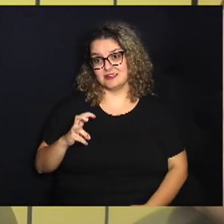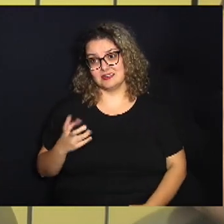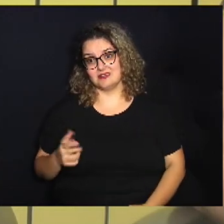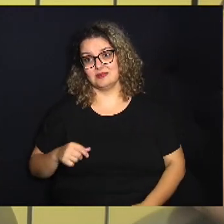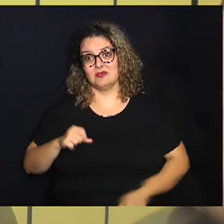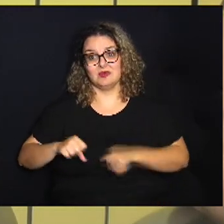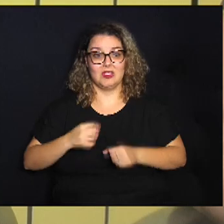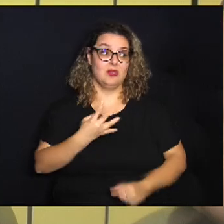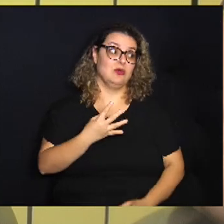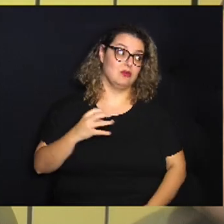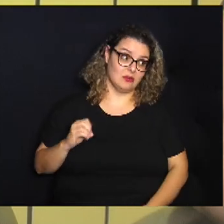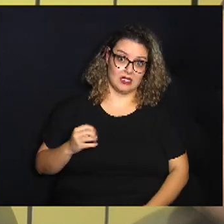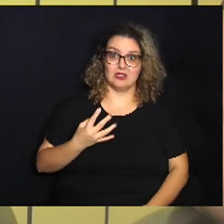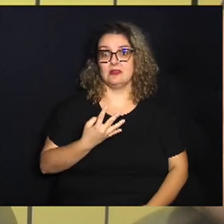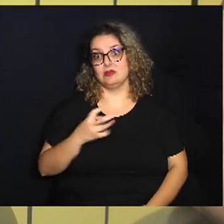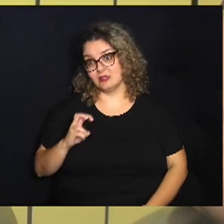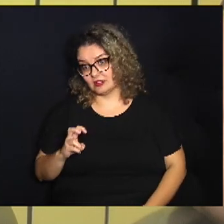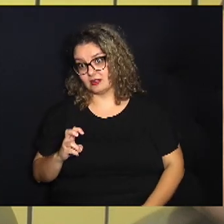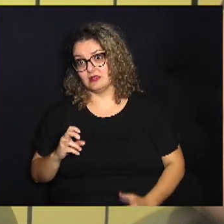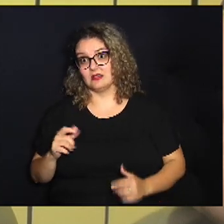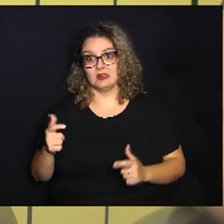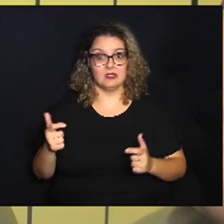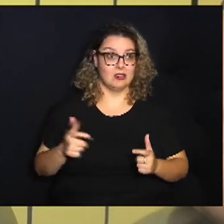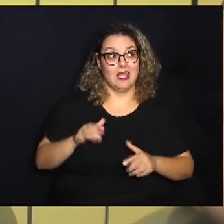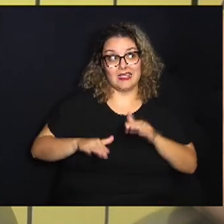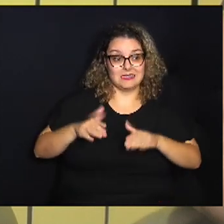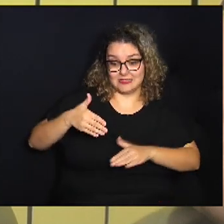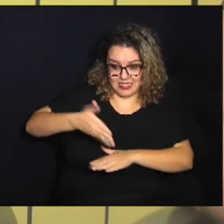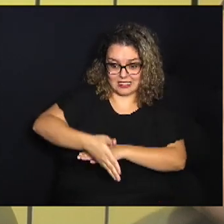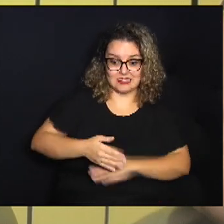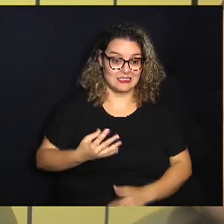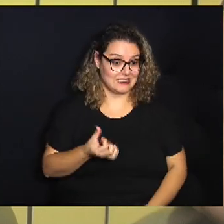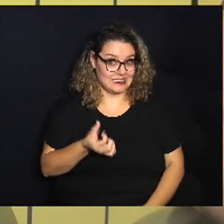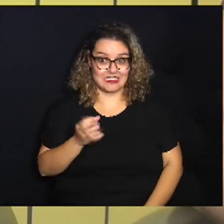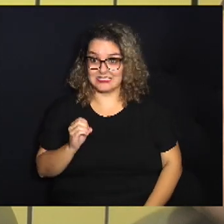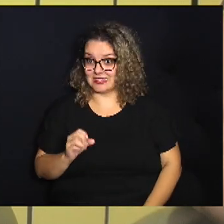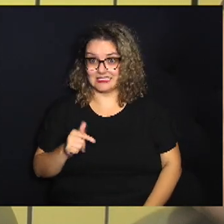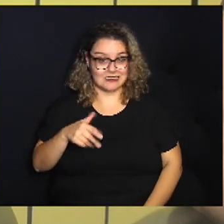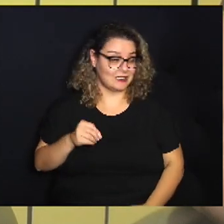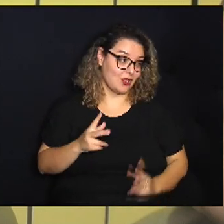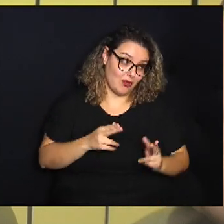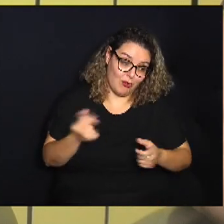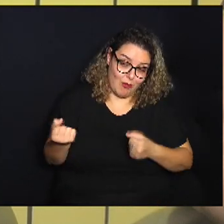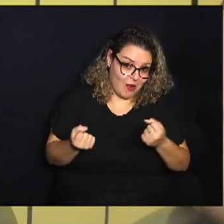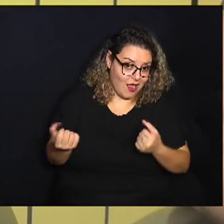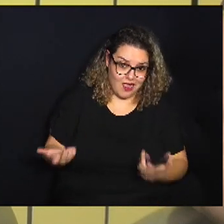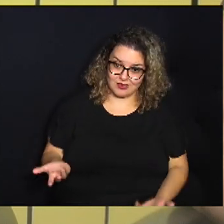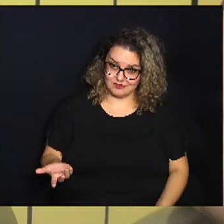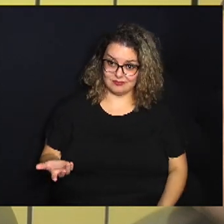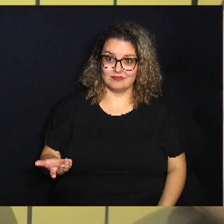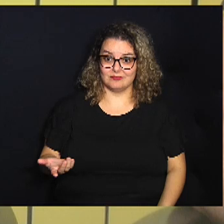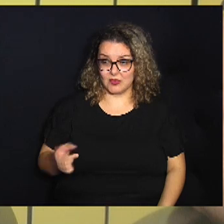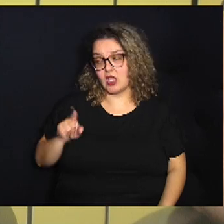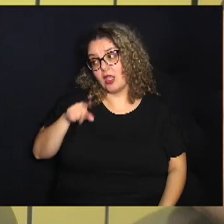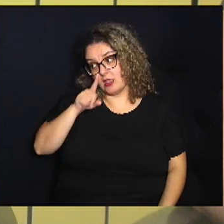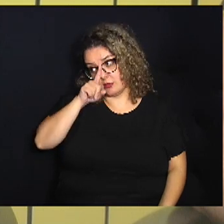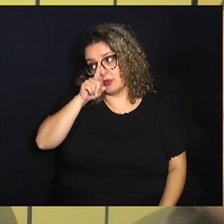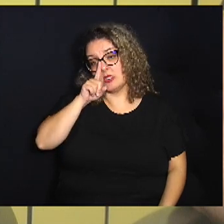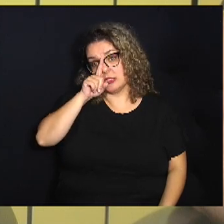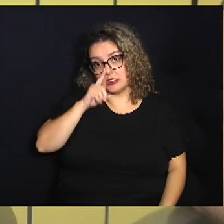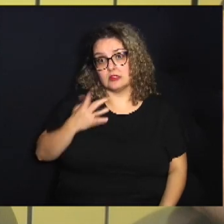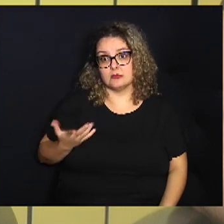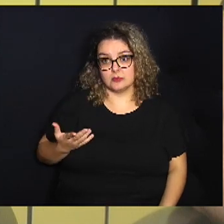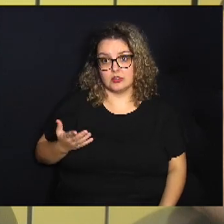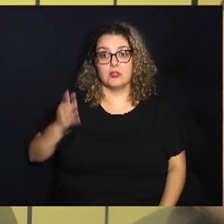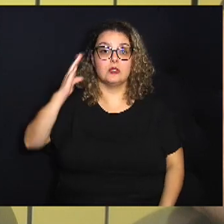a 40, 45, desce a 60, 70. Sim. Então, você desce igual um carro. Então, assim, é perigoso. No